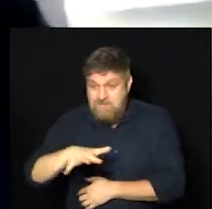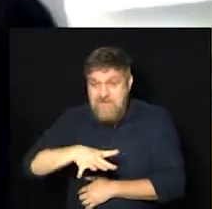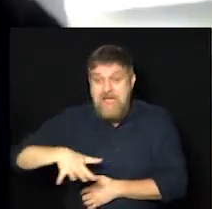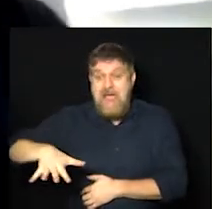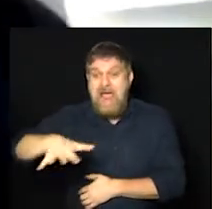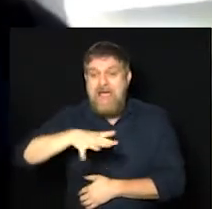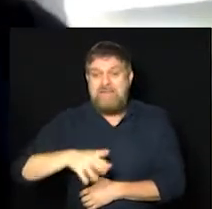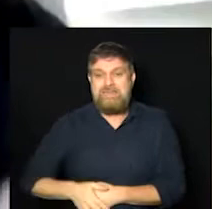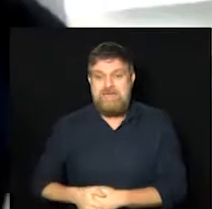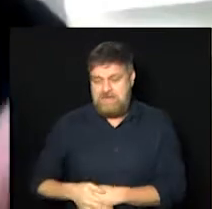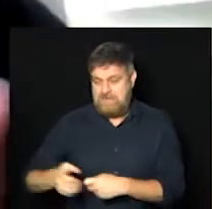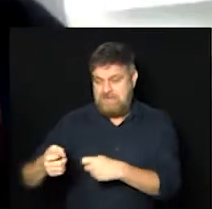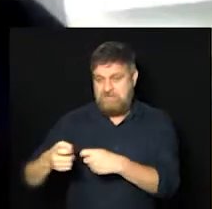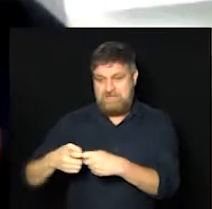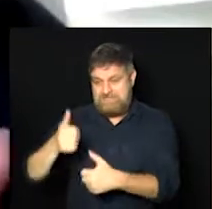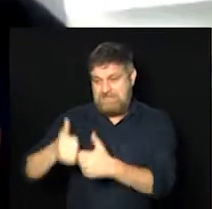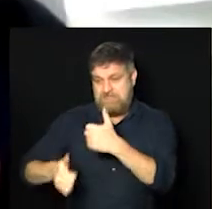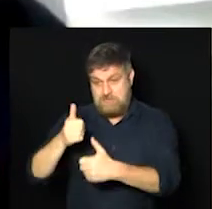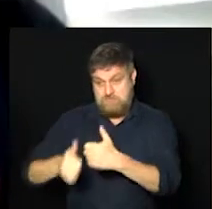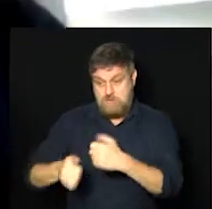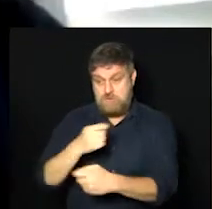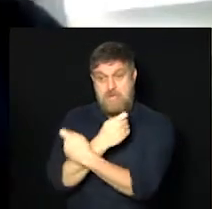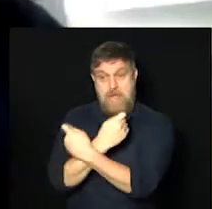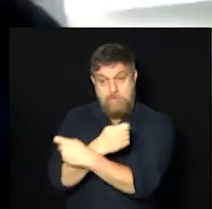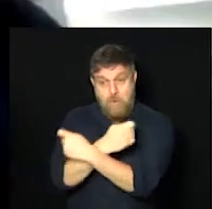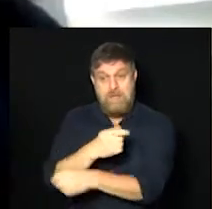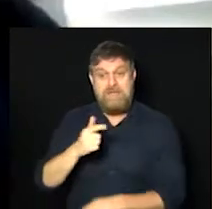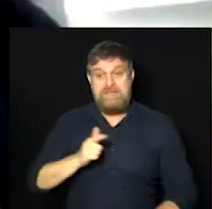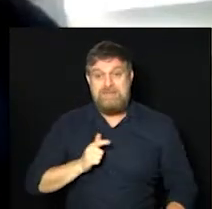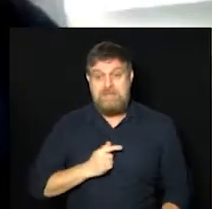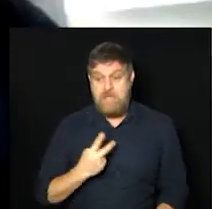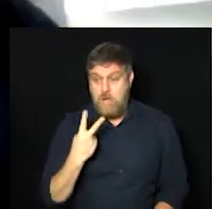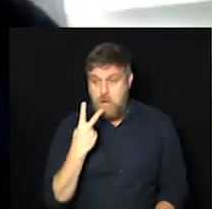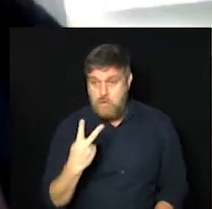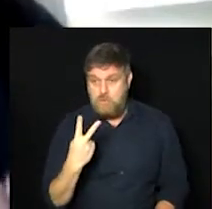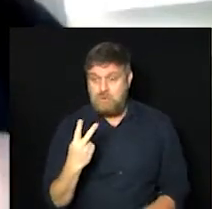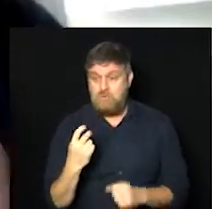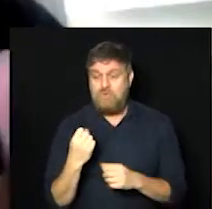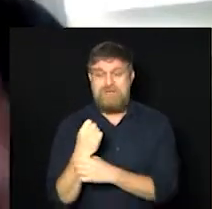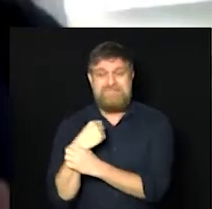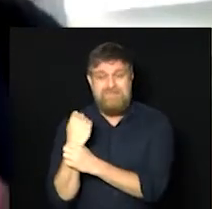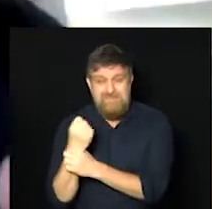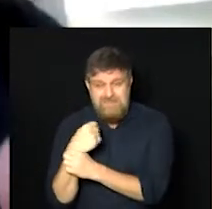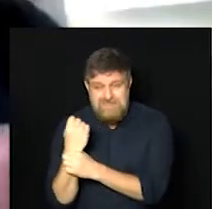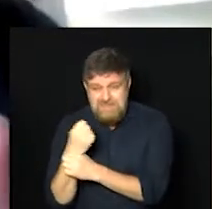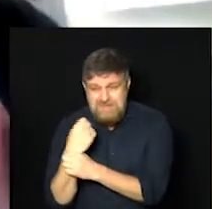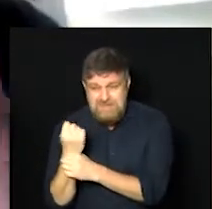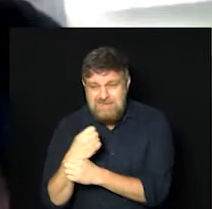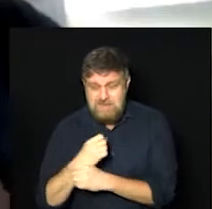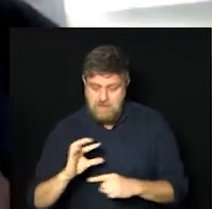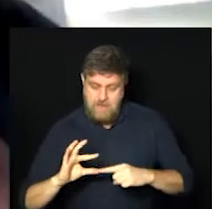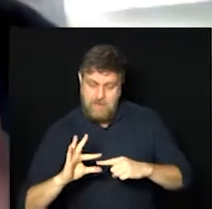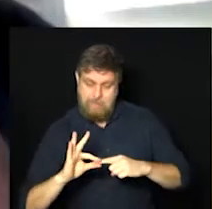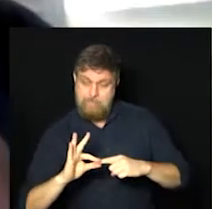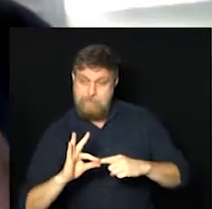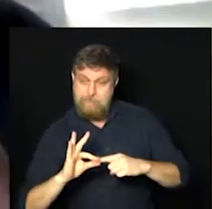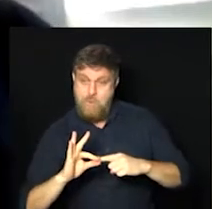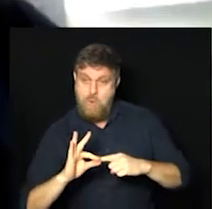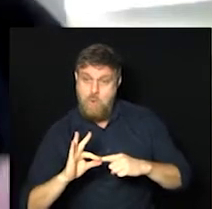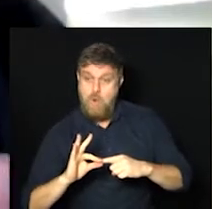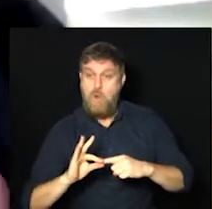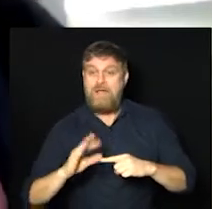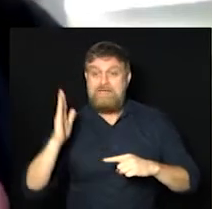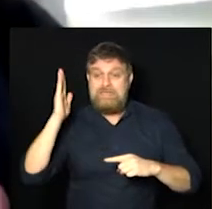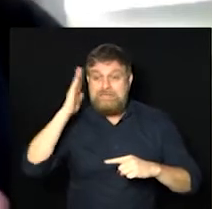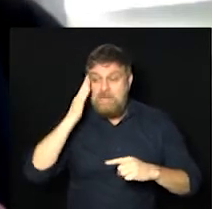PUC. Então, um inquérito que fica de manhã, 2 fisioterapeutas, oxímetro, aferição,